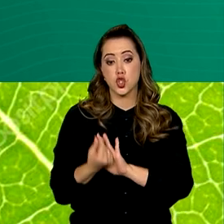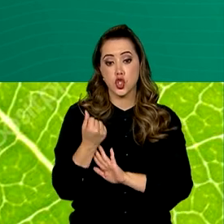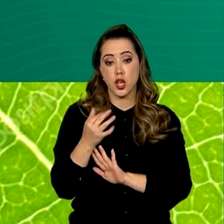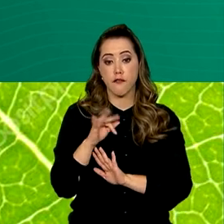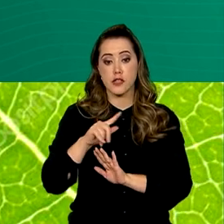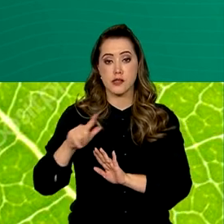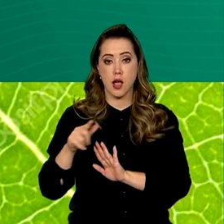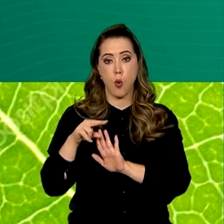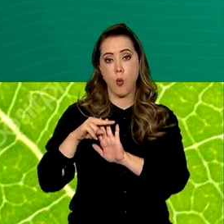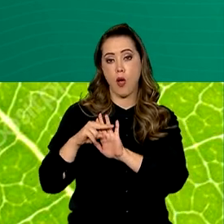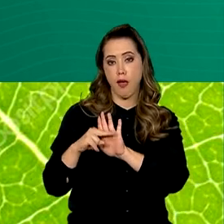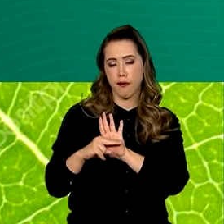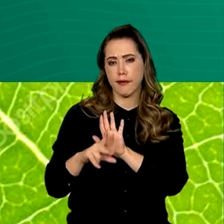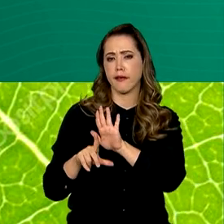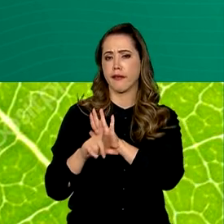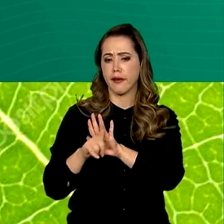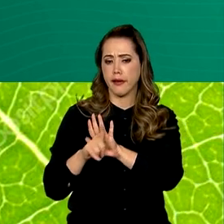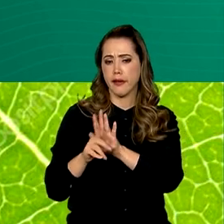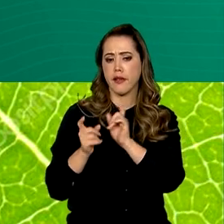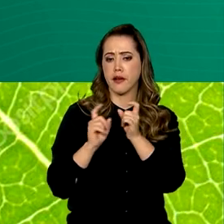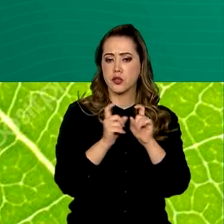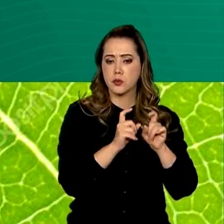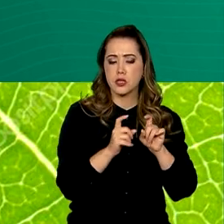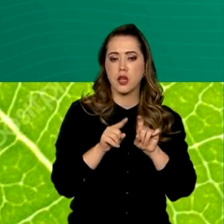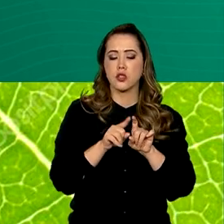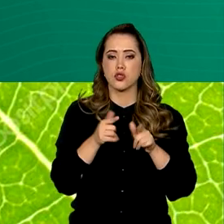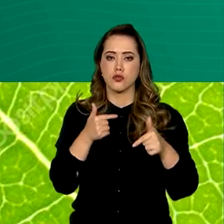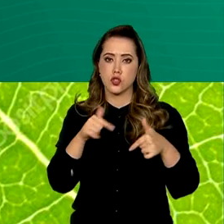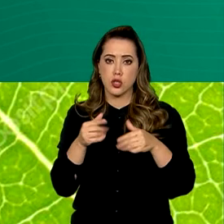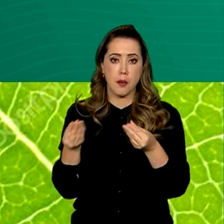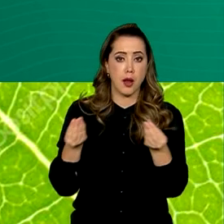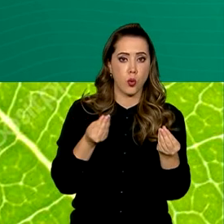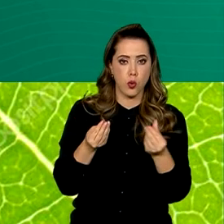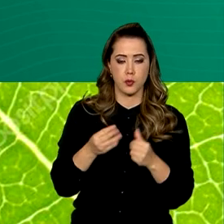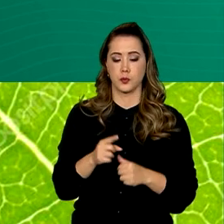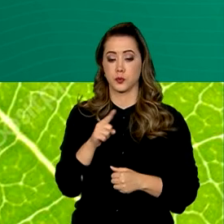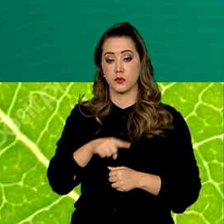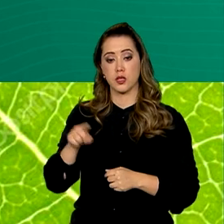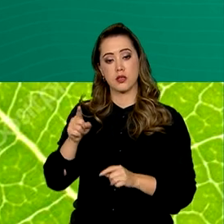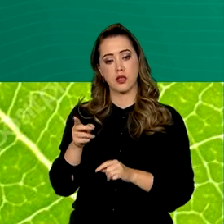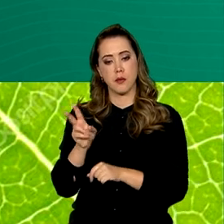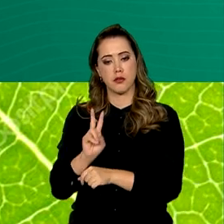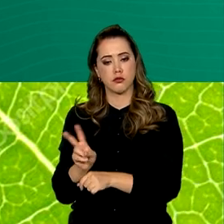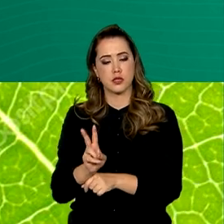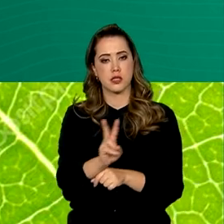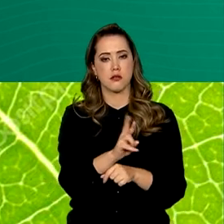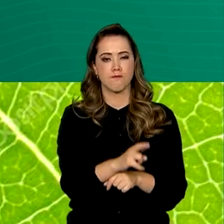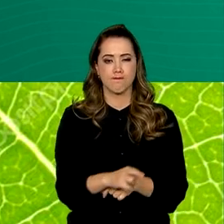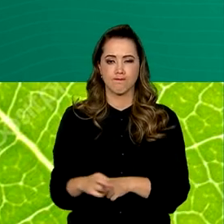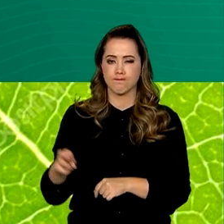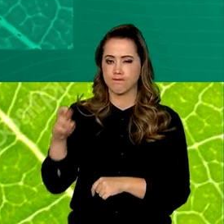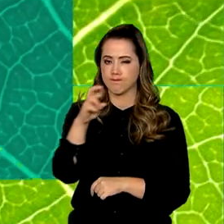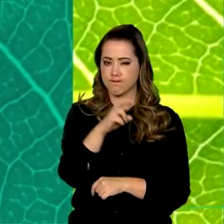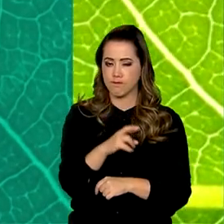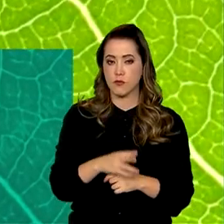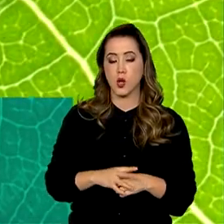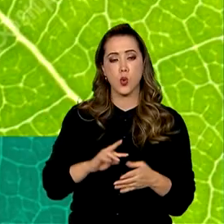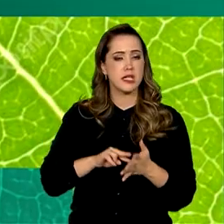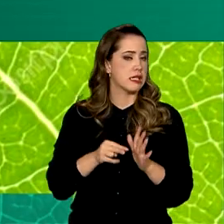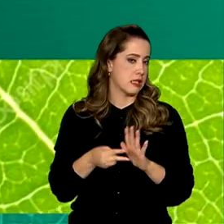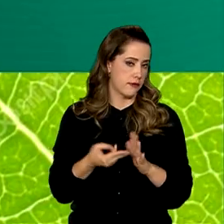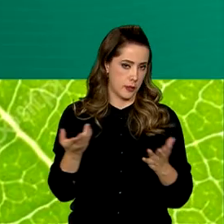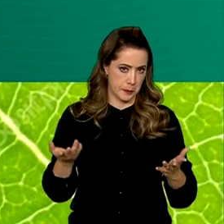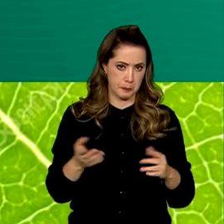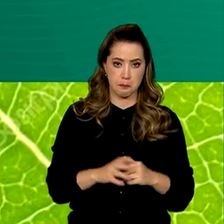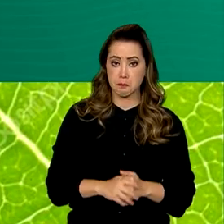fiscais, regulatórios, administrativos e operacionais, e monitoramento e fiscalização. Traduzindo,